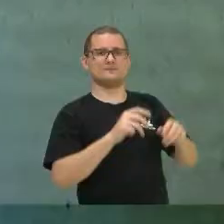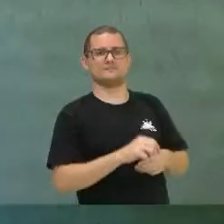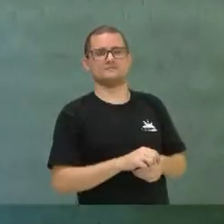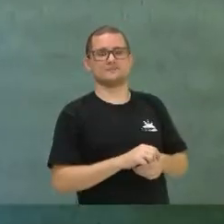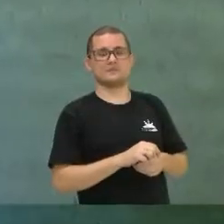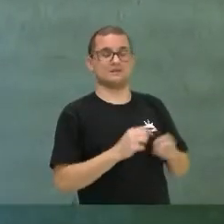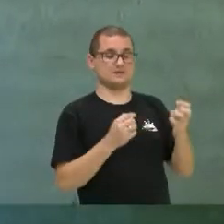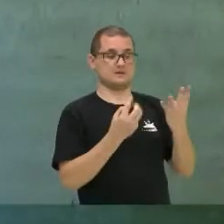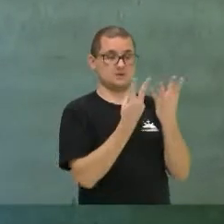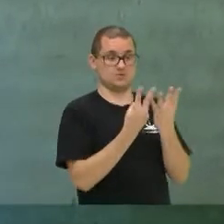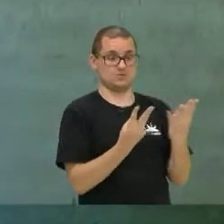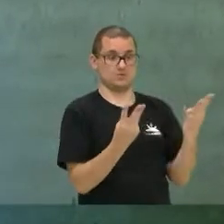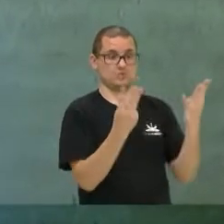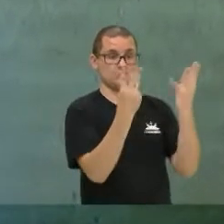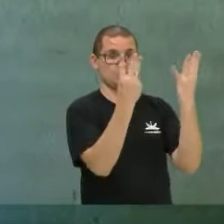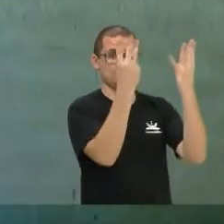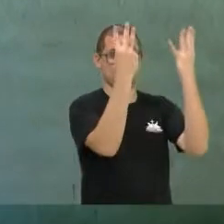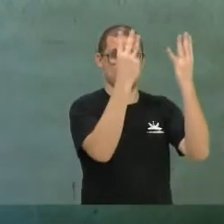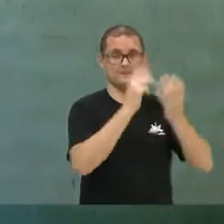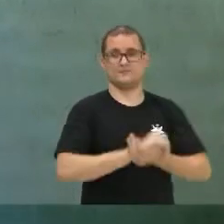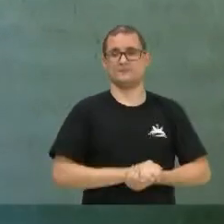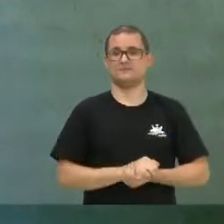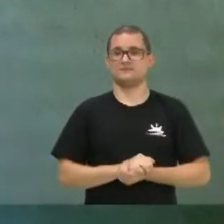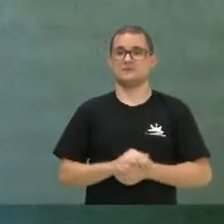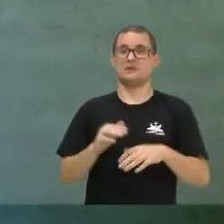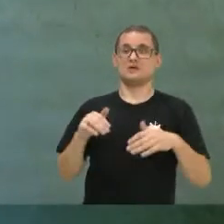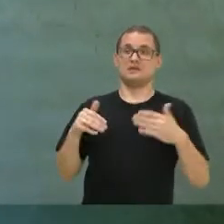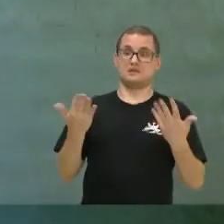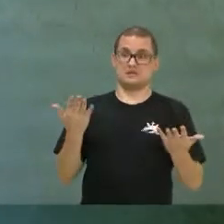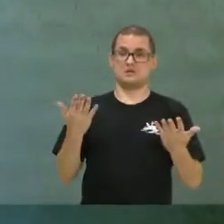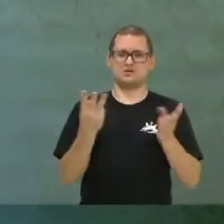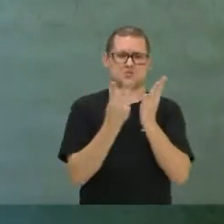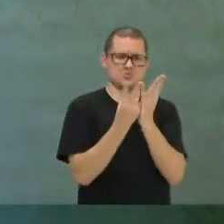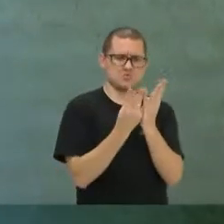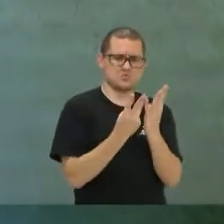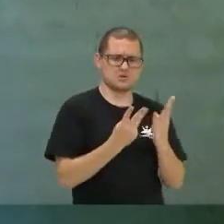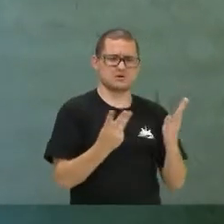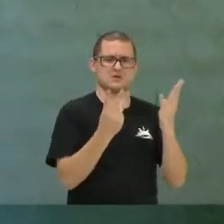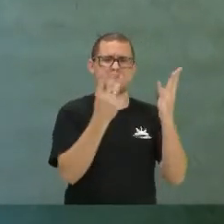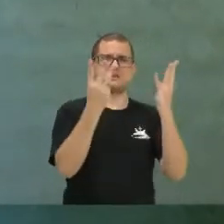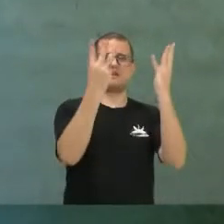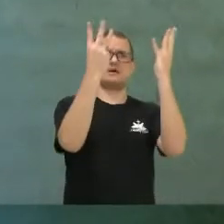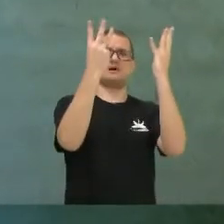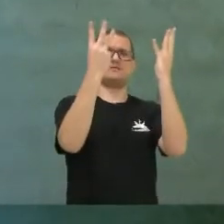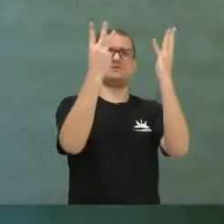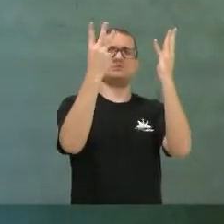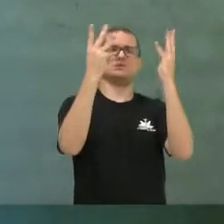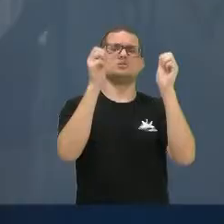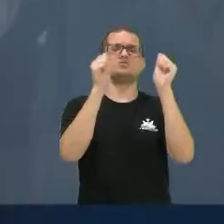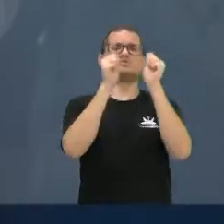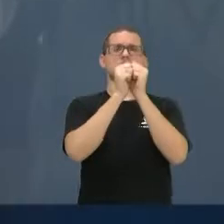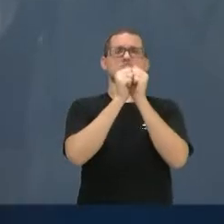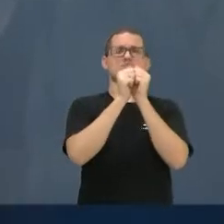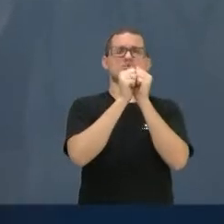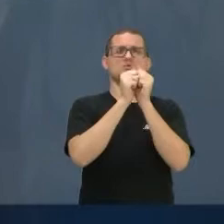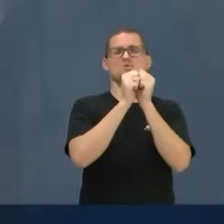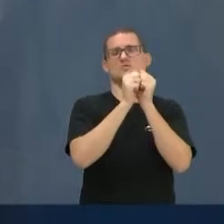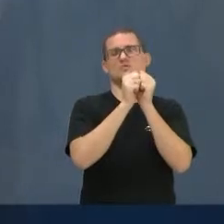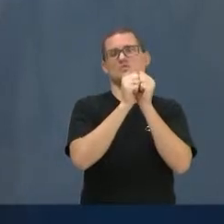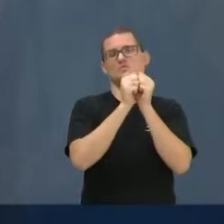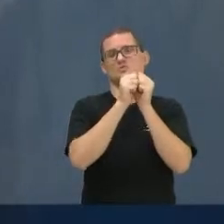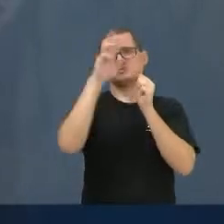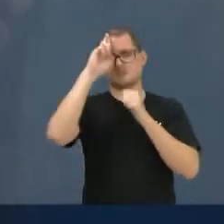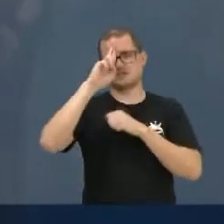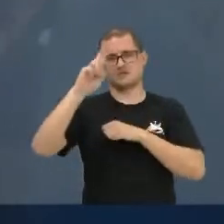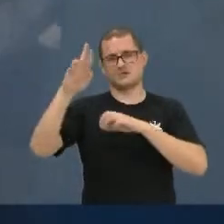estão diante do senhor da terra por favor voltemos ao versículo anterior